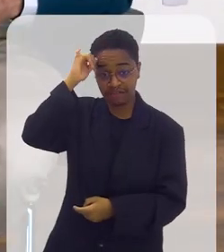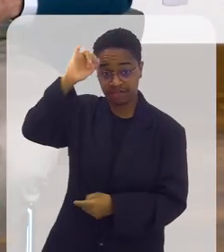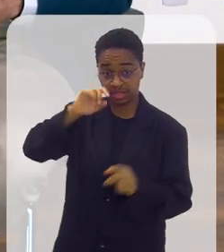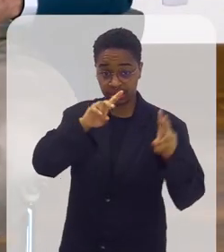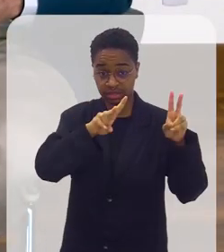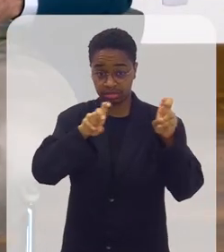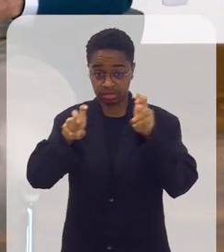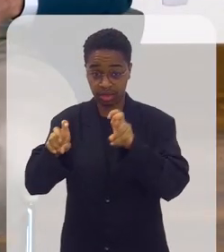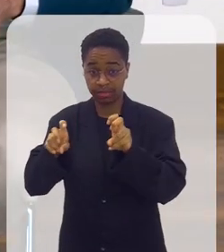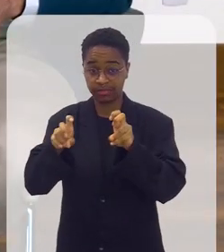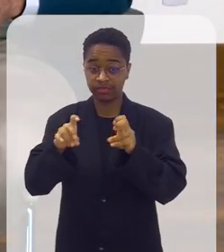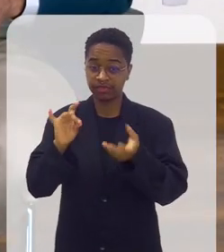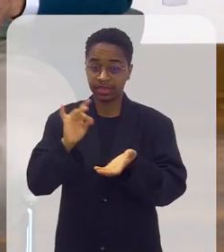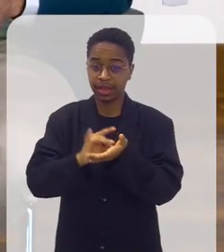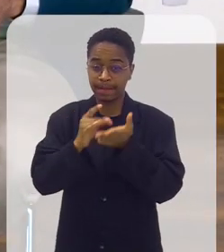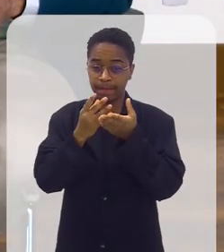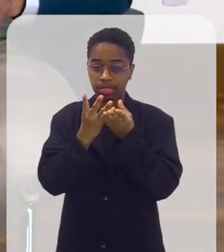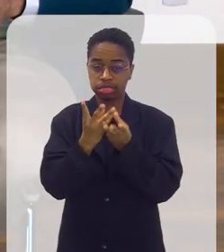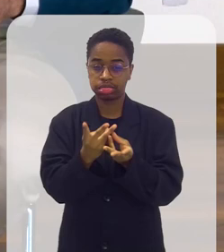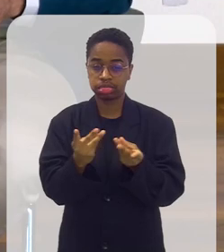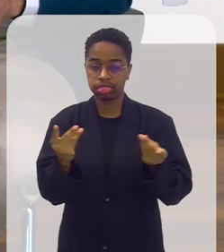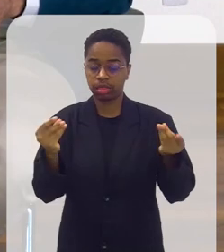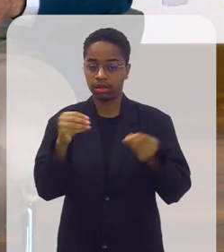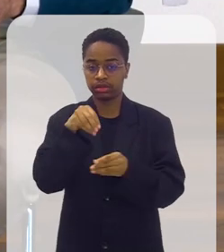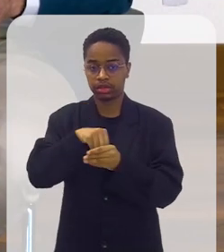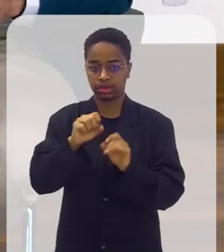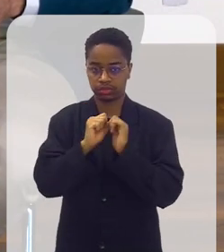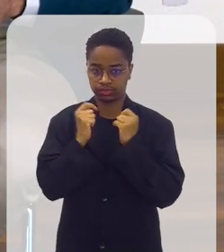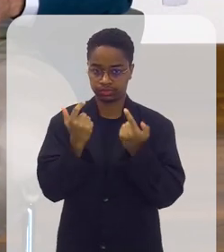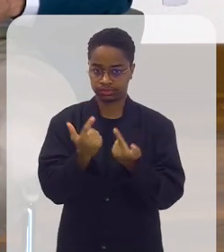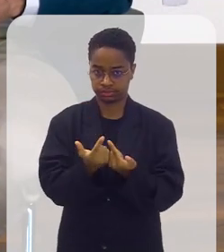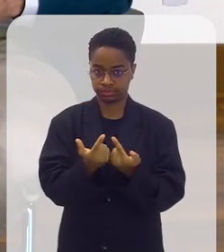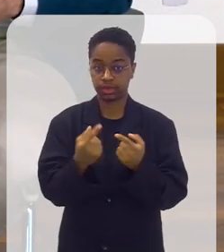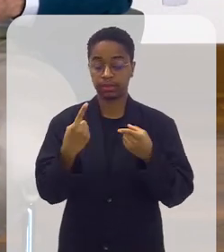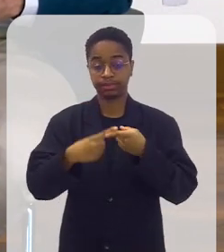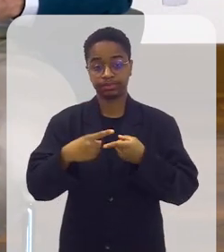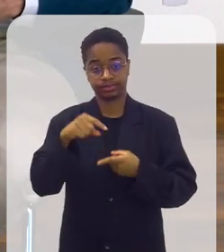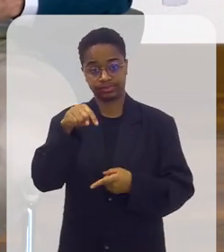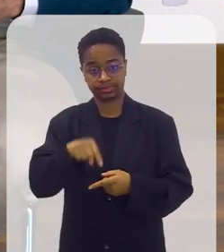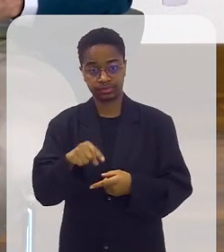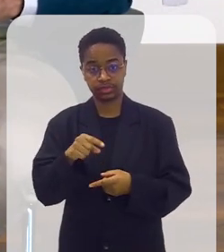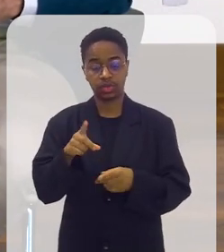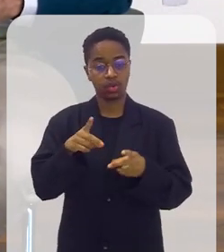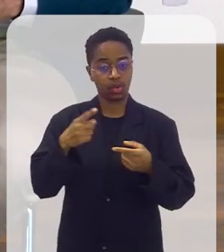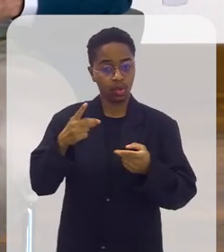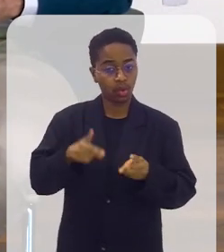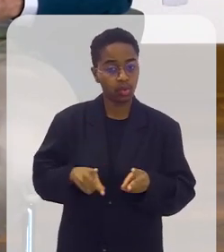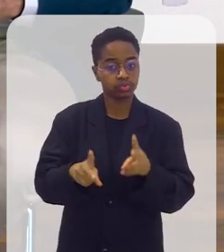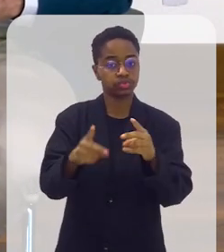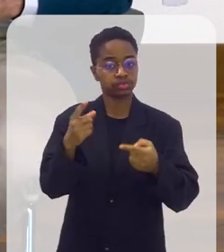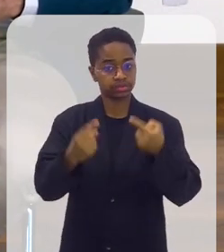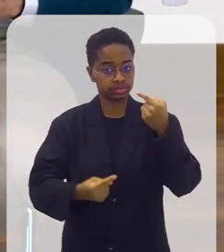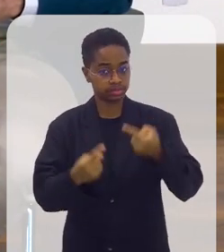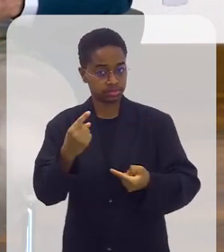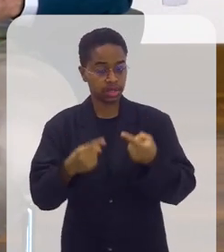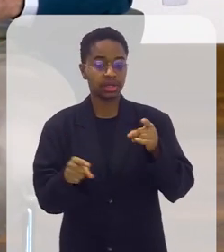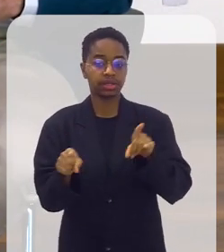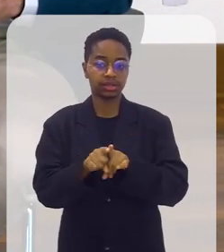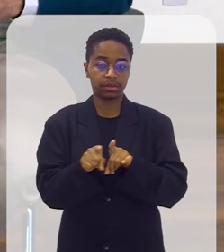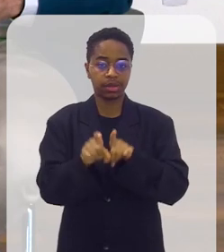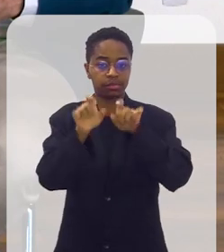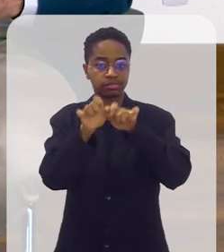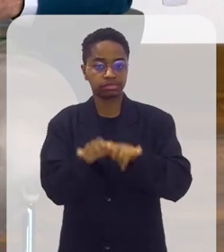tema ele perca sua força dentro do parlamento. E assim, dentro do parlamento, estando vivo, também